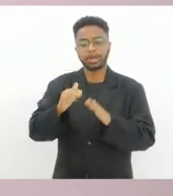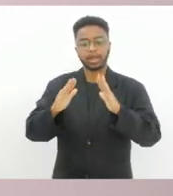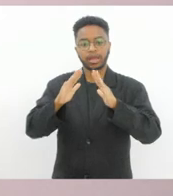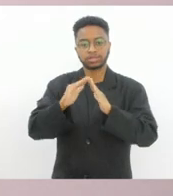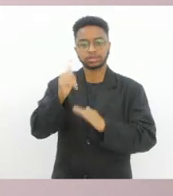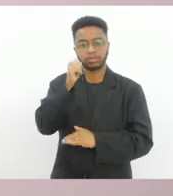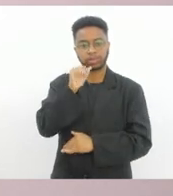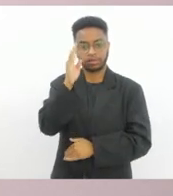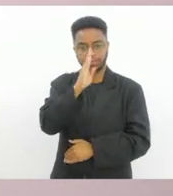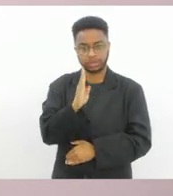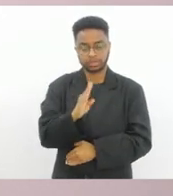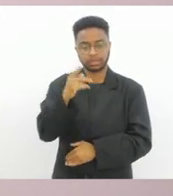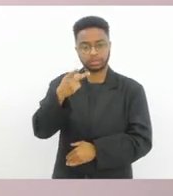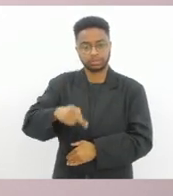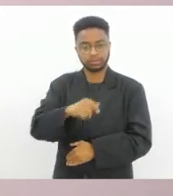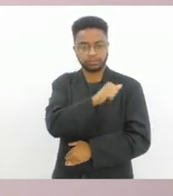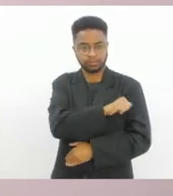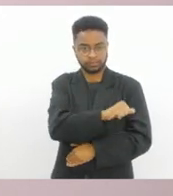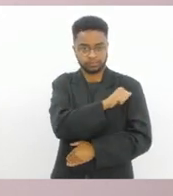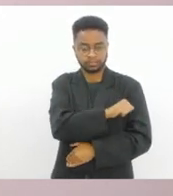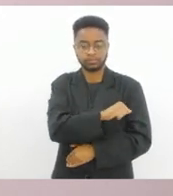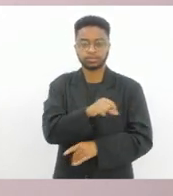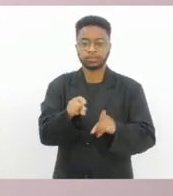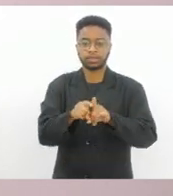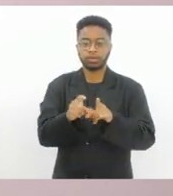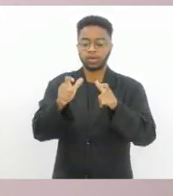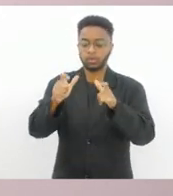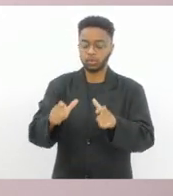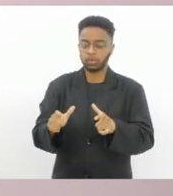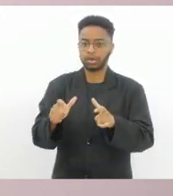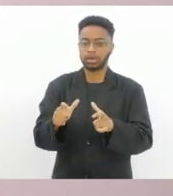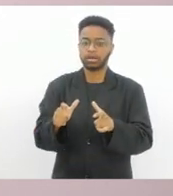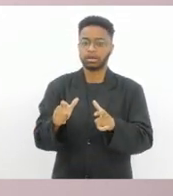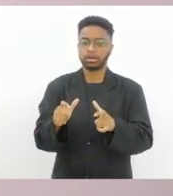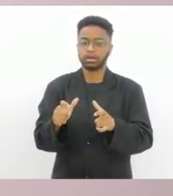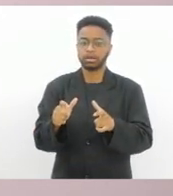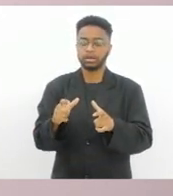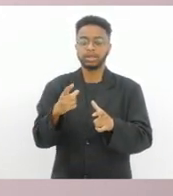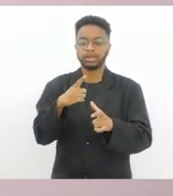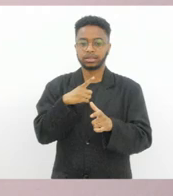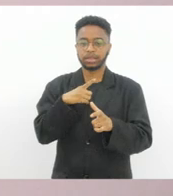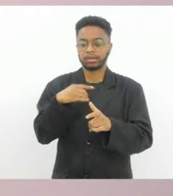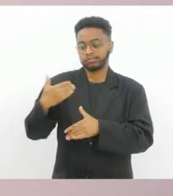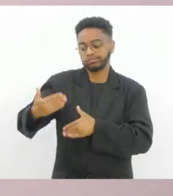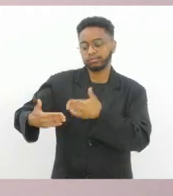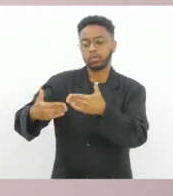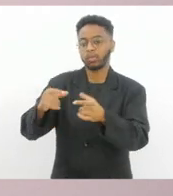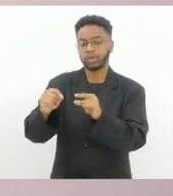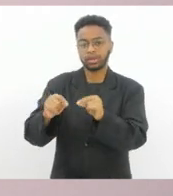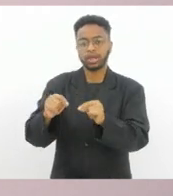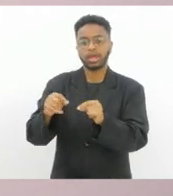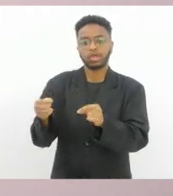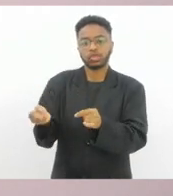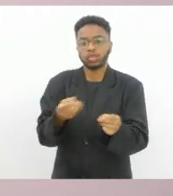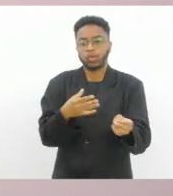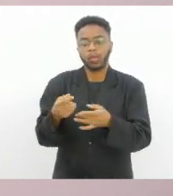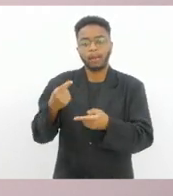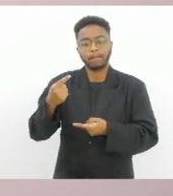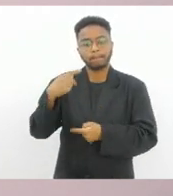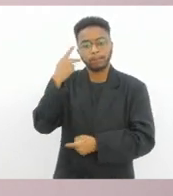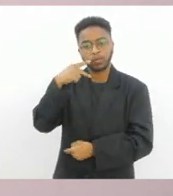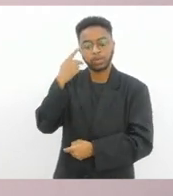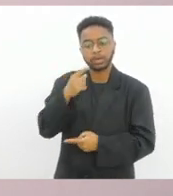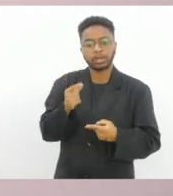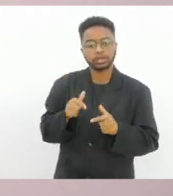Brasileira do Estado do Rio de Janeiro. Esse equipamento que é um passo a mais, né, no sentido da inovação das políticas de enfrentamento. Por